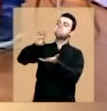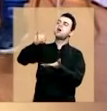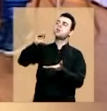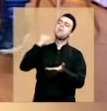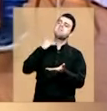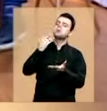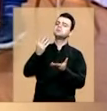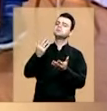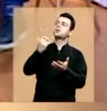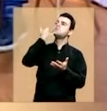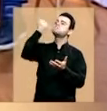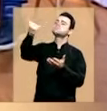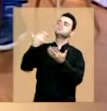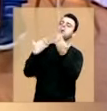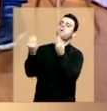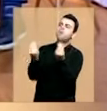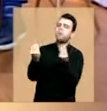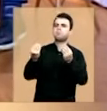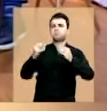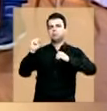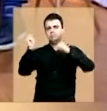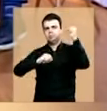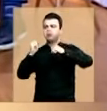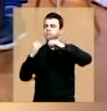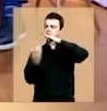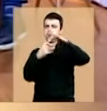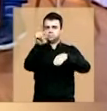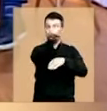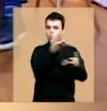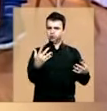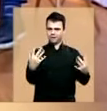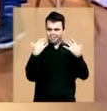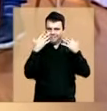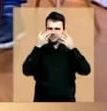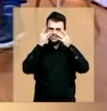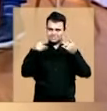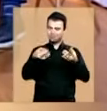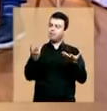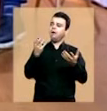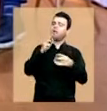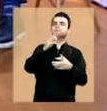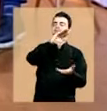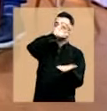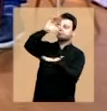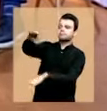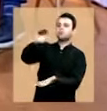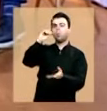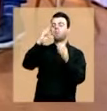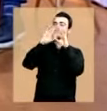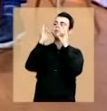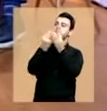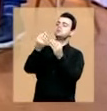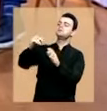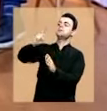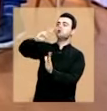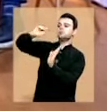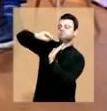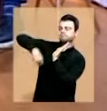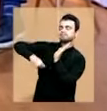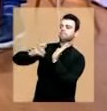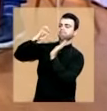entrar em contato com vocês, como é que faz? Alguma empresa, algum empresário está vendo isso, quer doar, quer ajudar, ou alguma família quer se